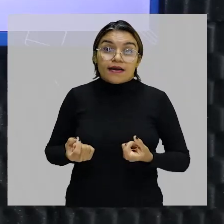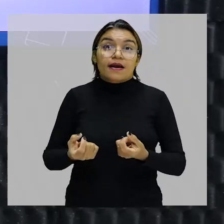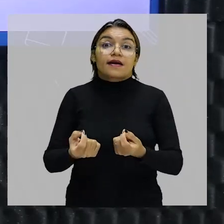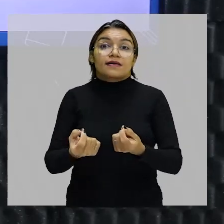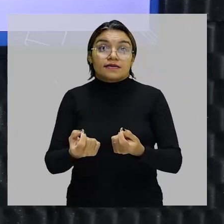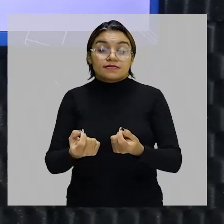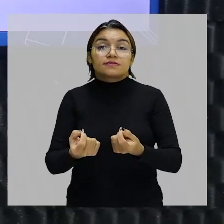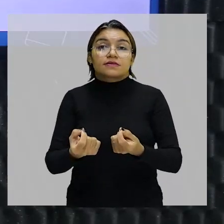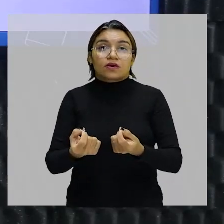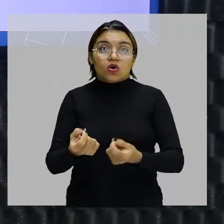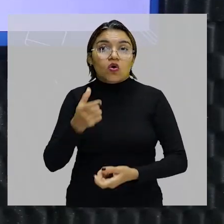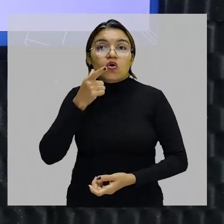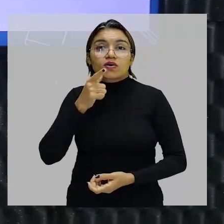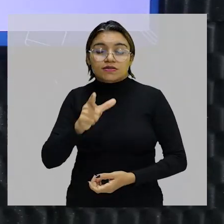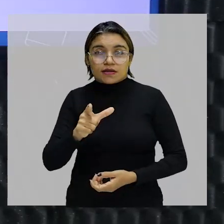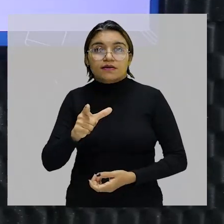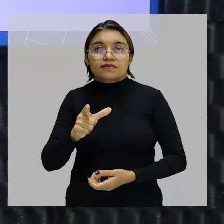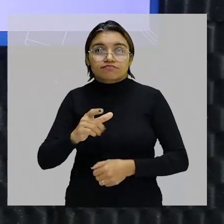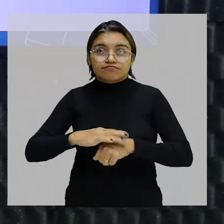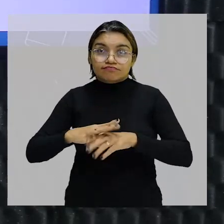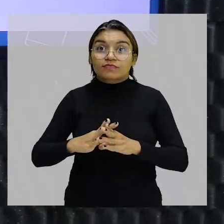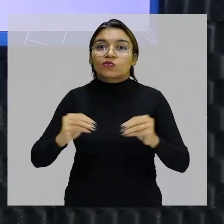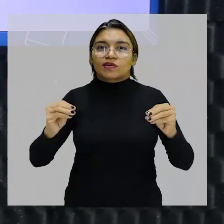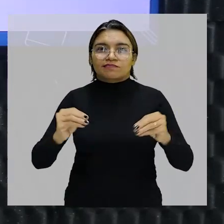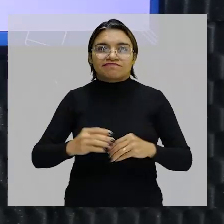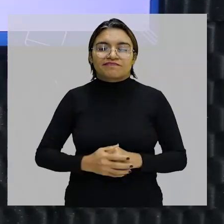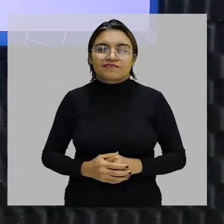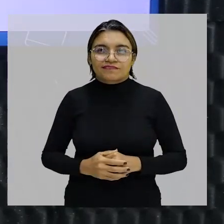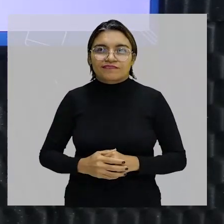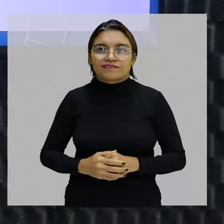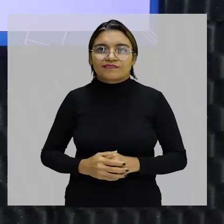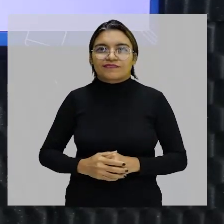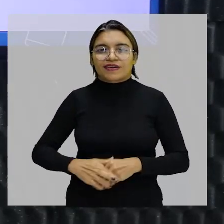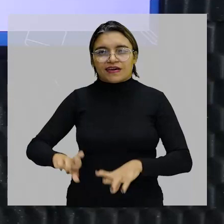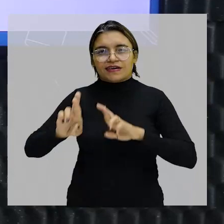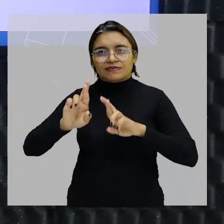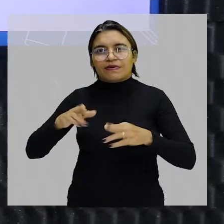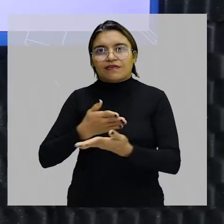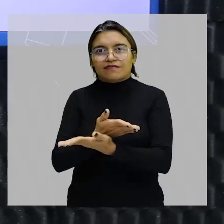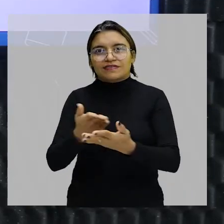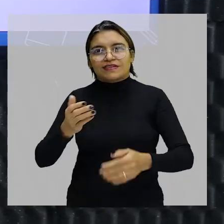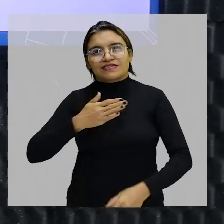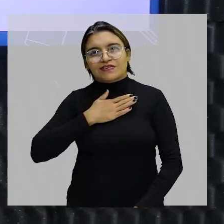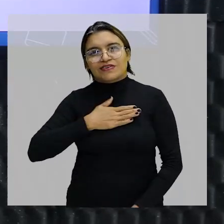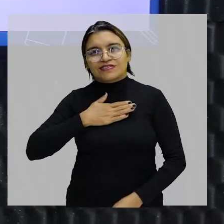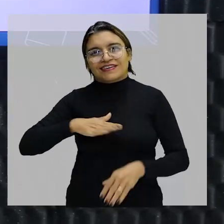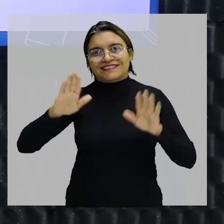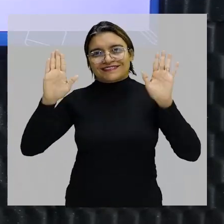fenômenos radioativos. A nossa aula, espero que vocês tenham gostado, turminha. Forte abraço, valeu!